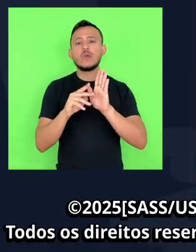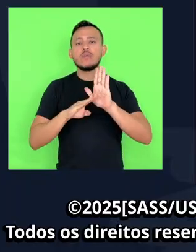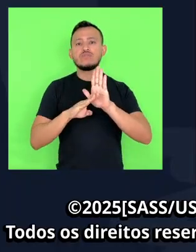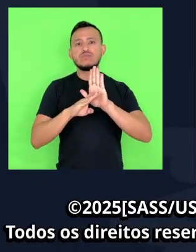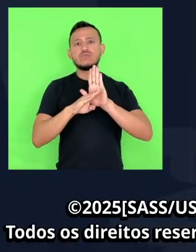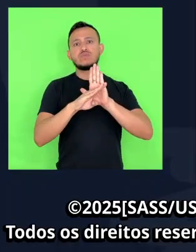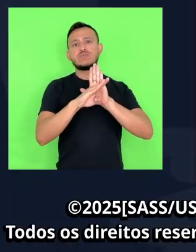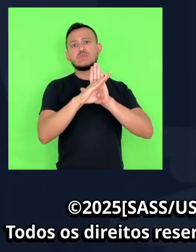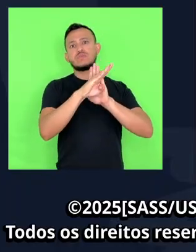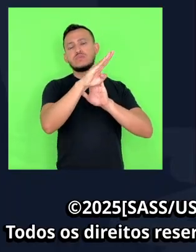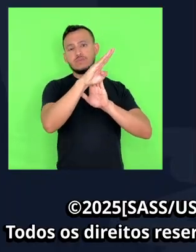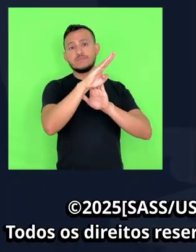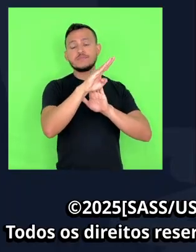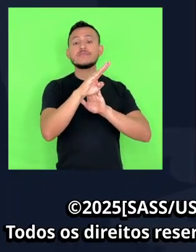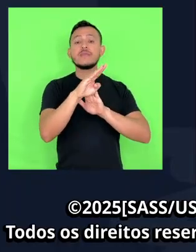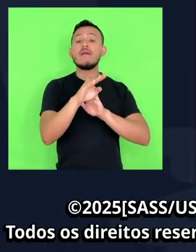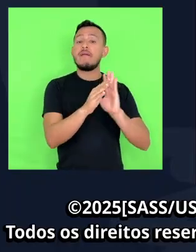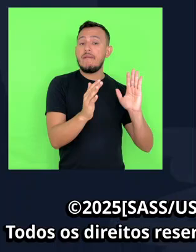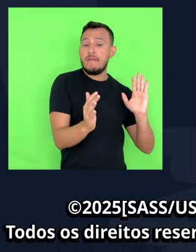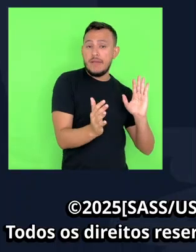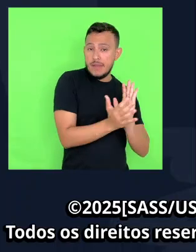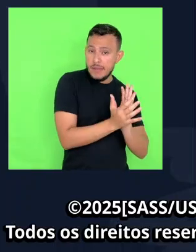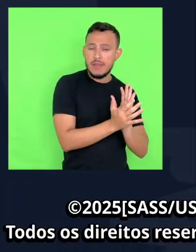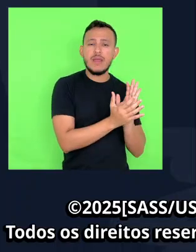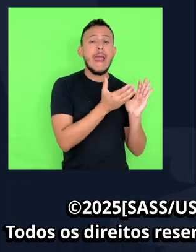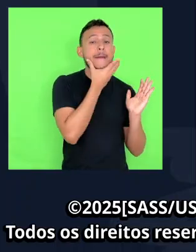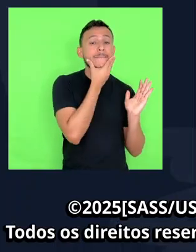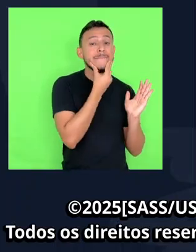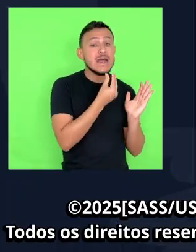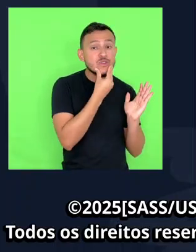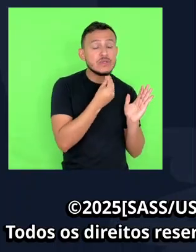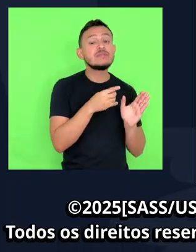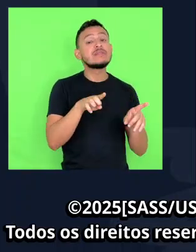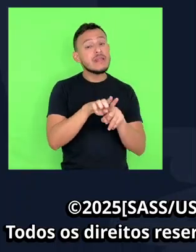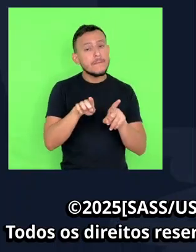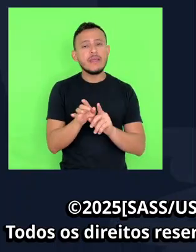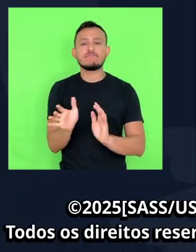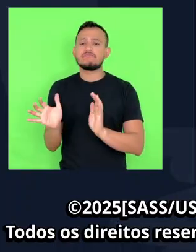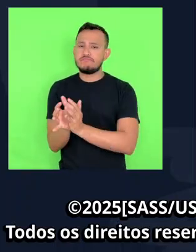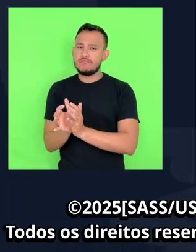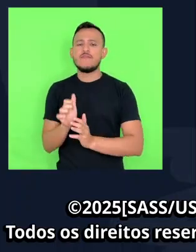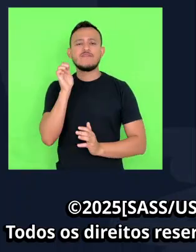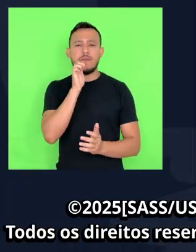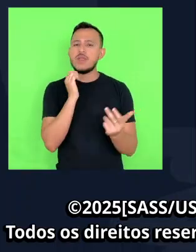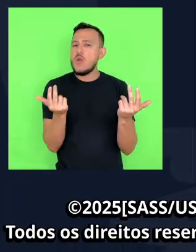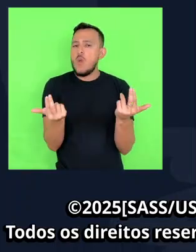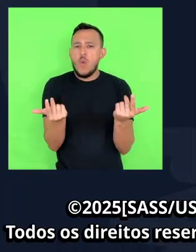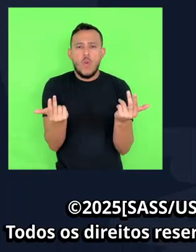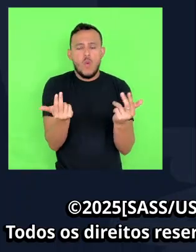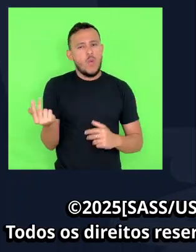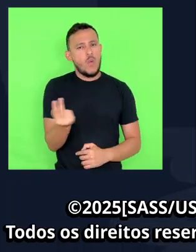taxas ascendentes, tanto no sexo masculino quanto no sexo